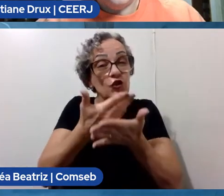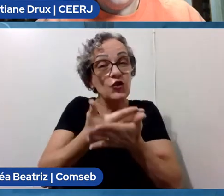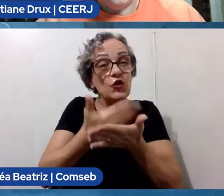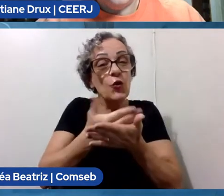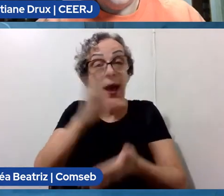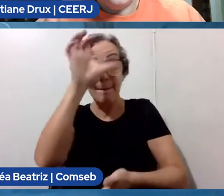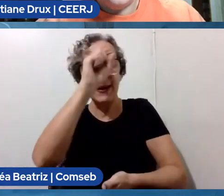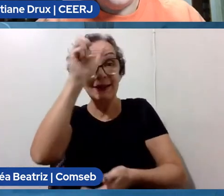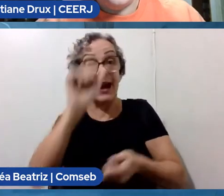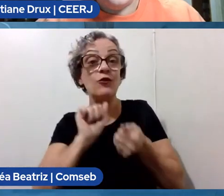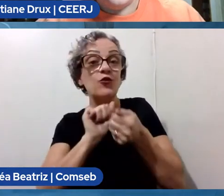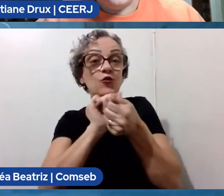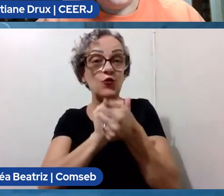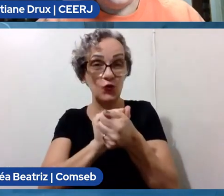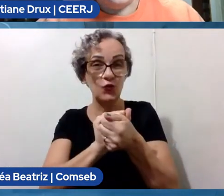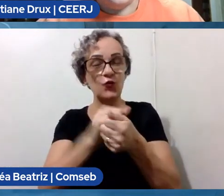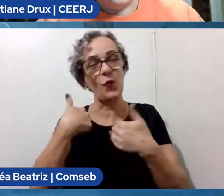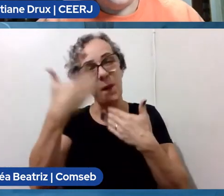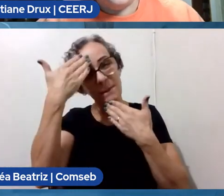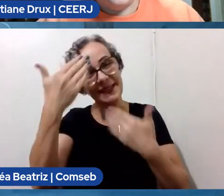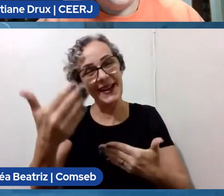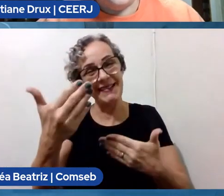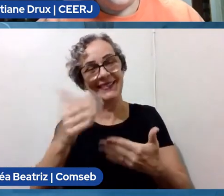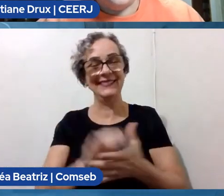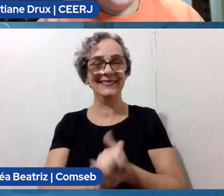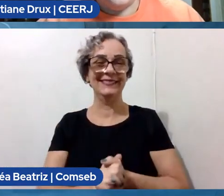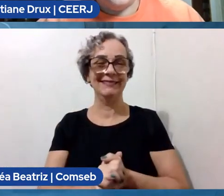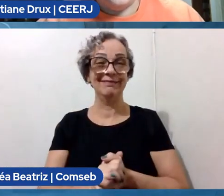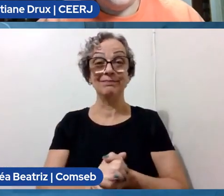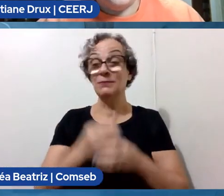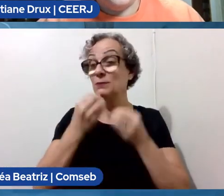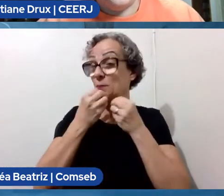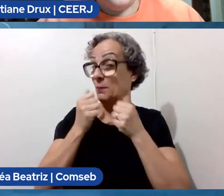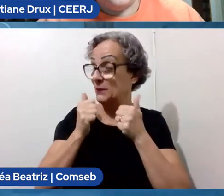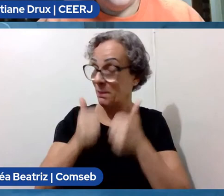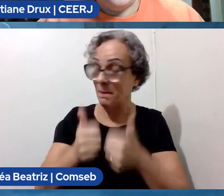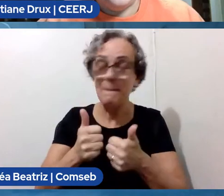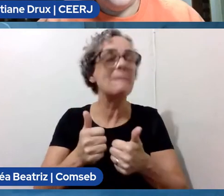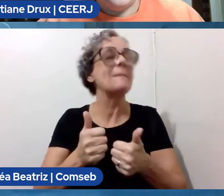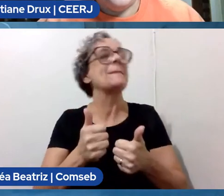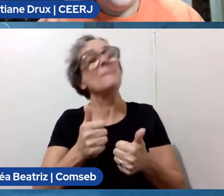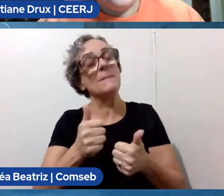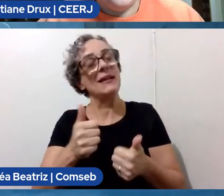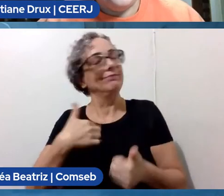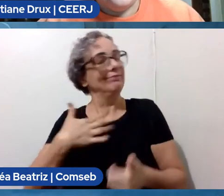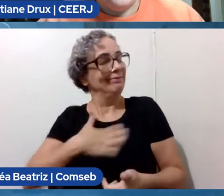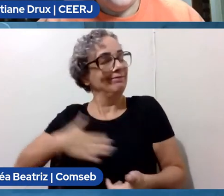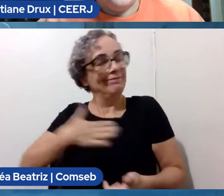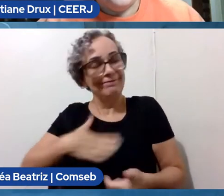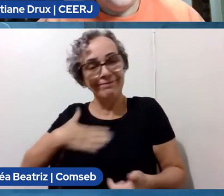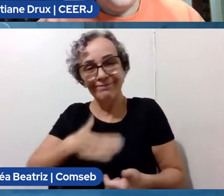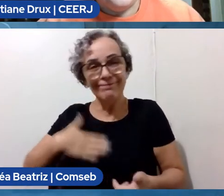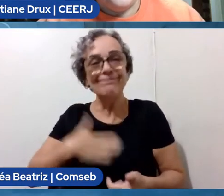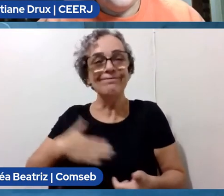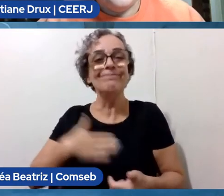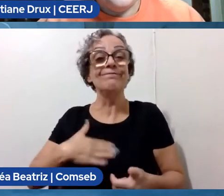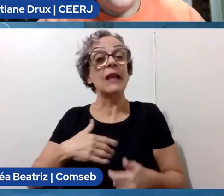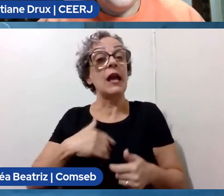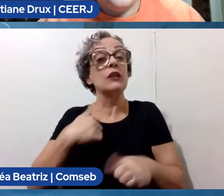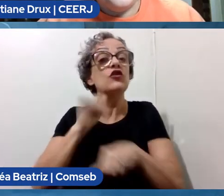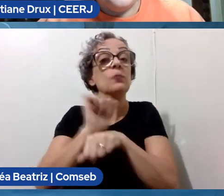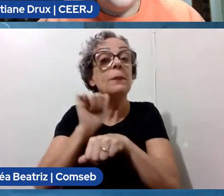viu? Obrigada. Muito bem, satisfação imensa, Marlene. Nós estamos aguardando mais um convidado